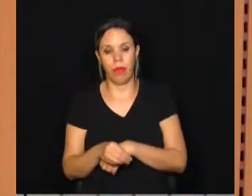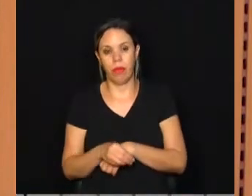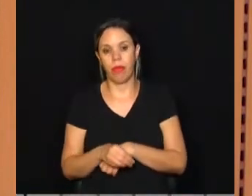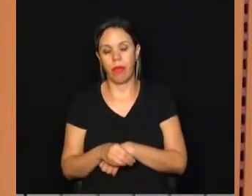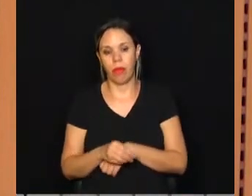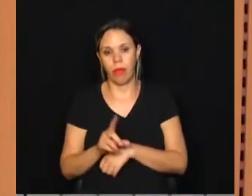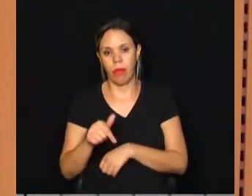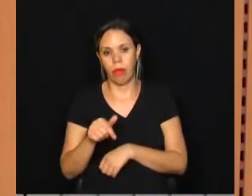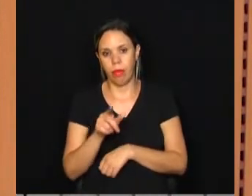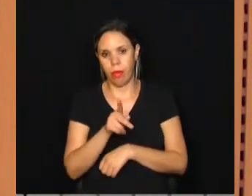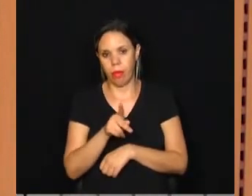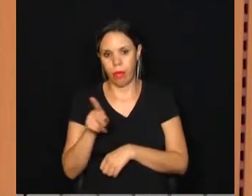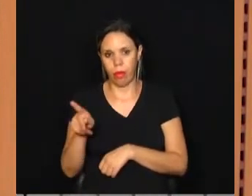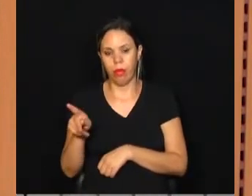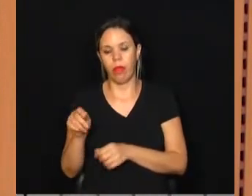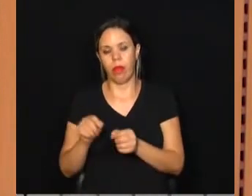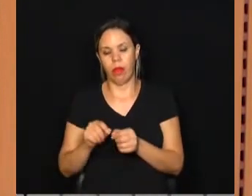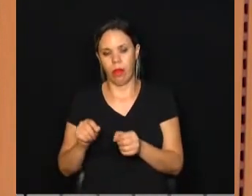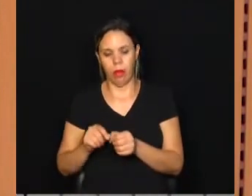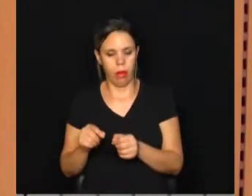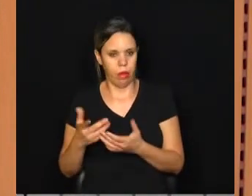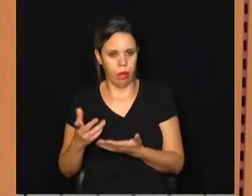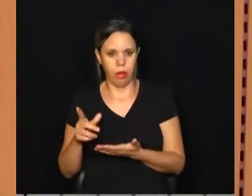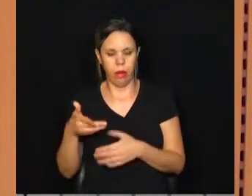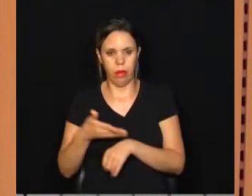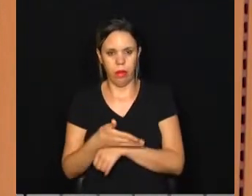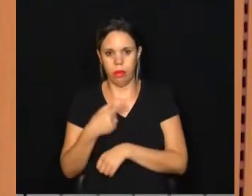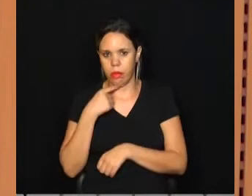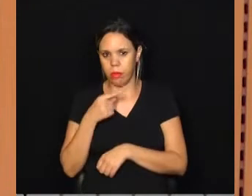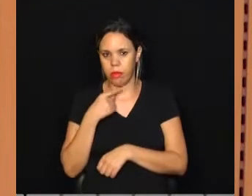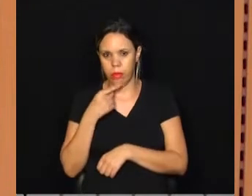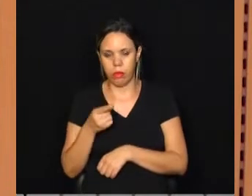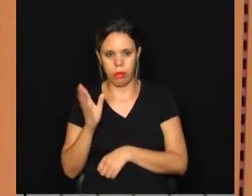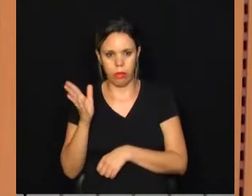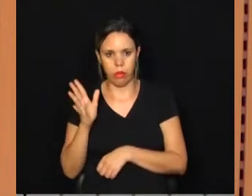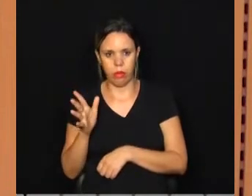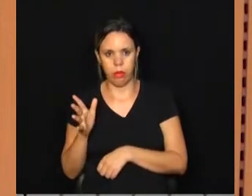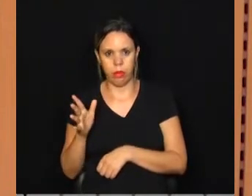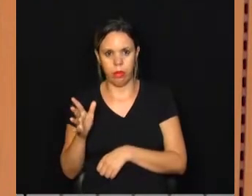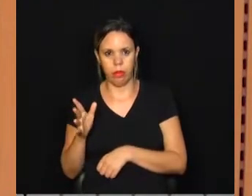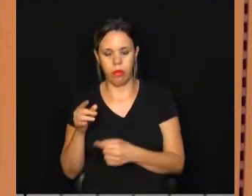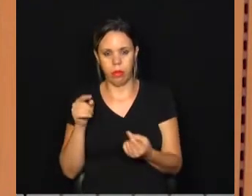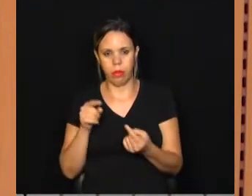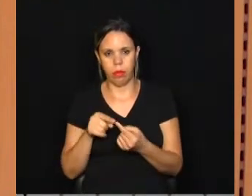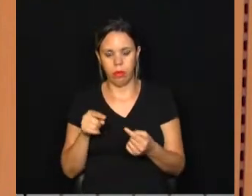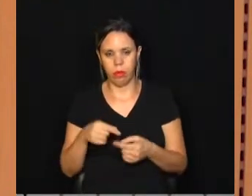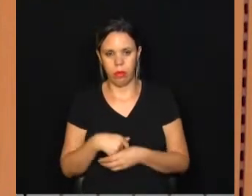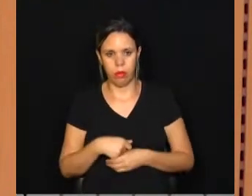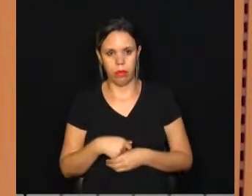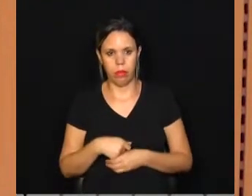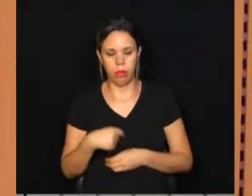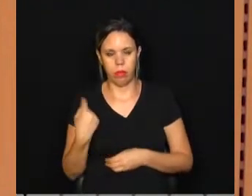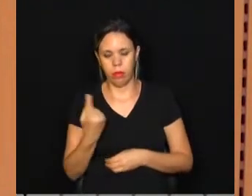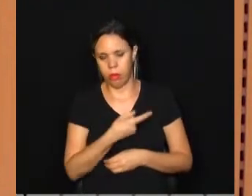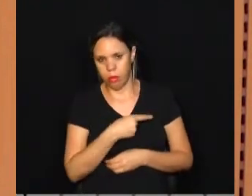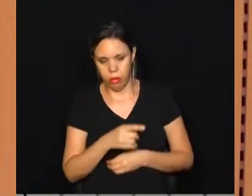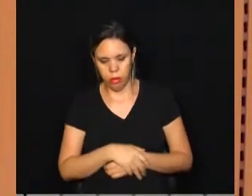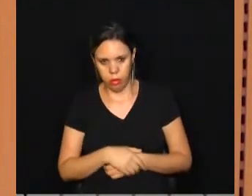depois nós vamos entrar numa outra questão aqui que me parece que já vai dando sentido ao nosso